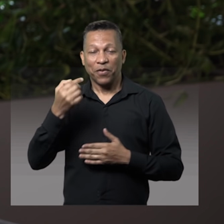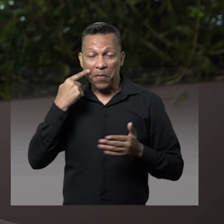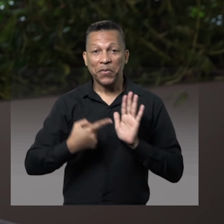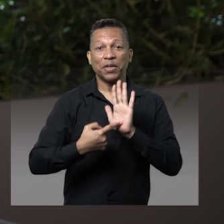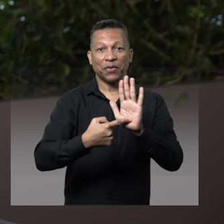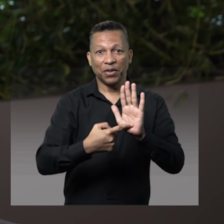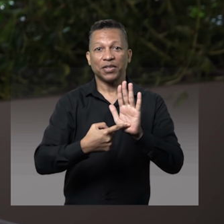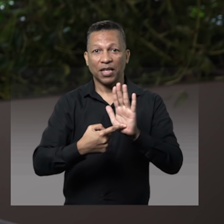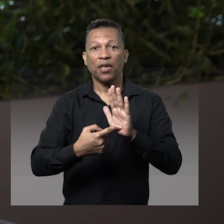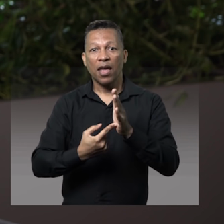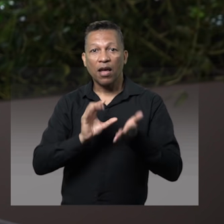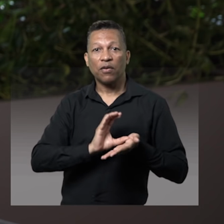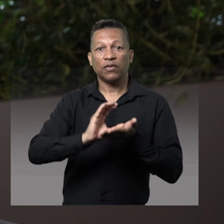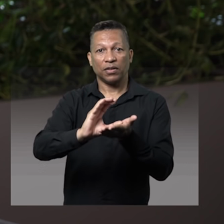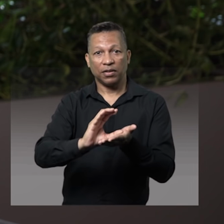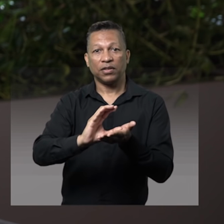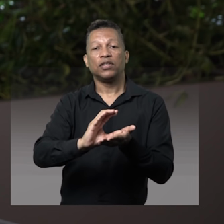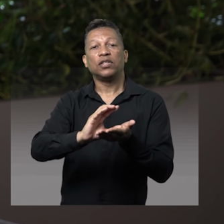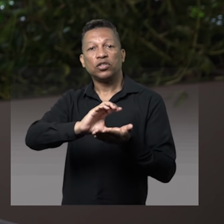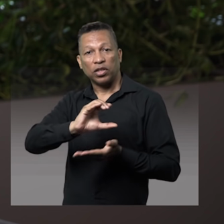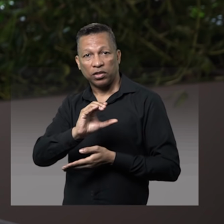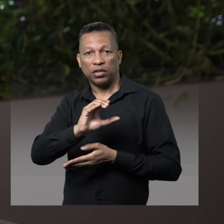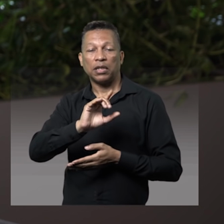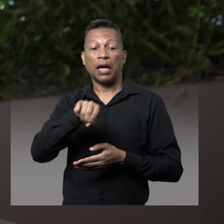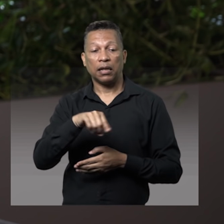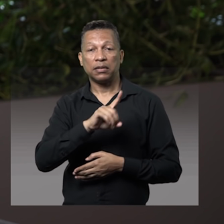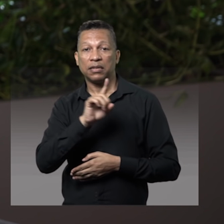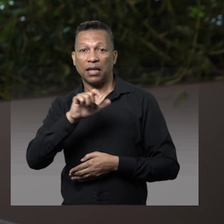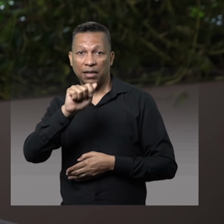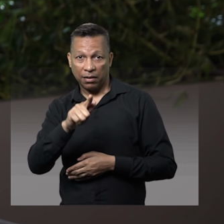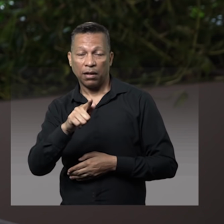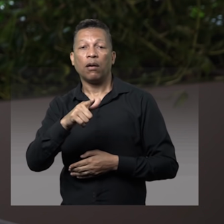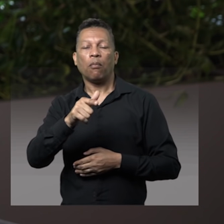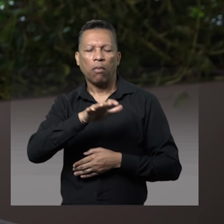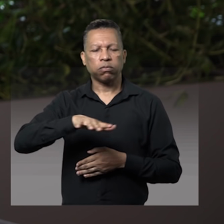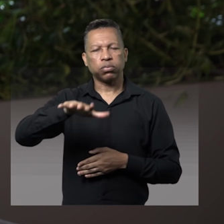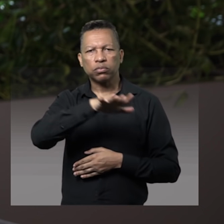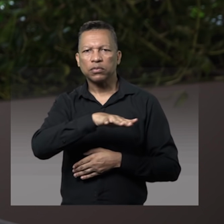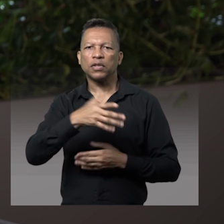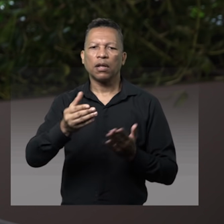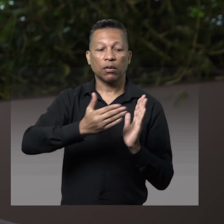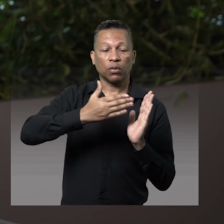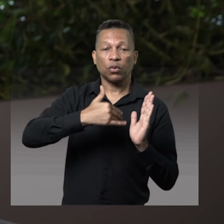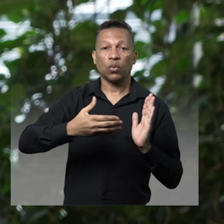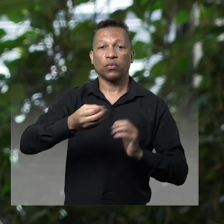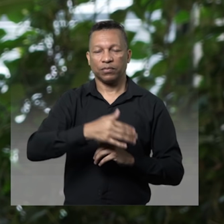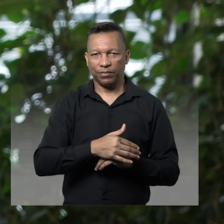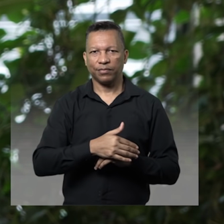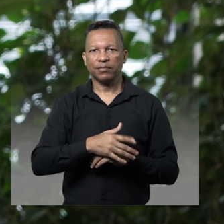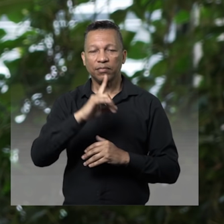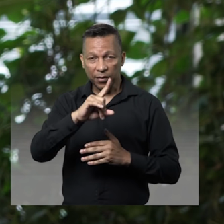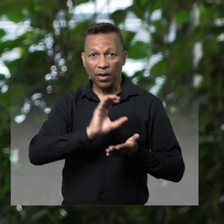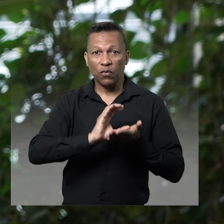para vocês o fundo Giant Zarathustra, multimercado Ágora, que acaba de chegar aos nossos portfólios. É